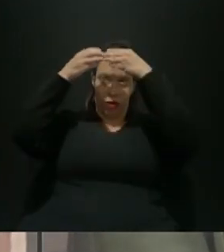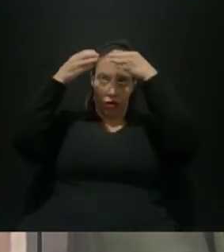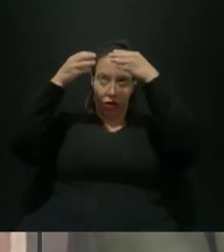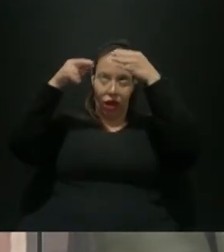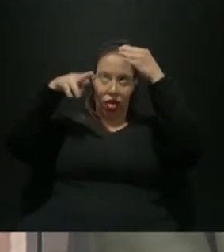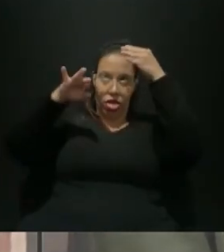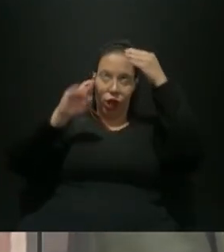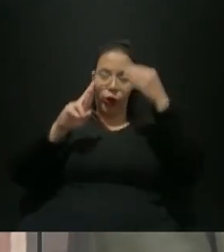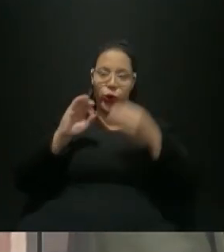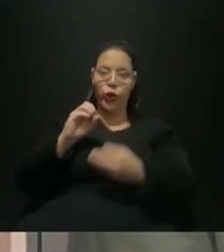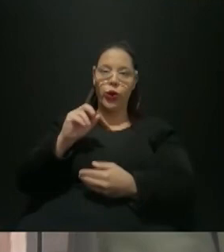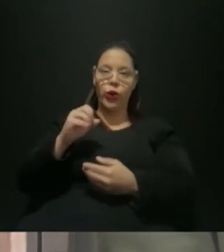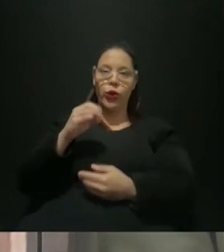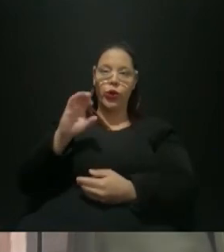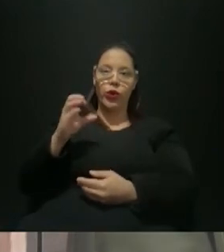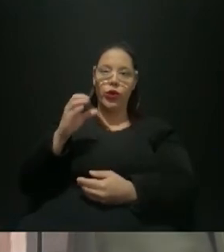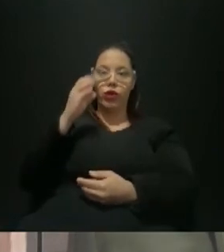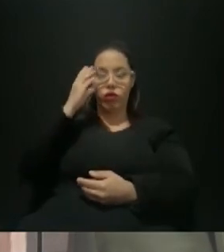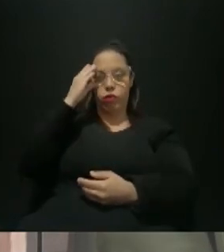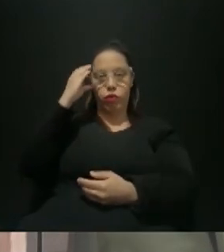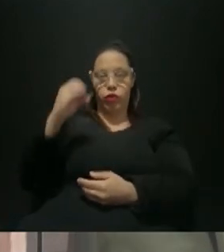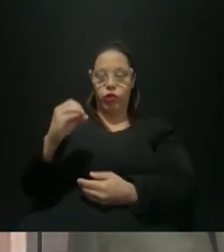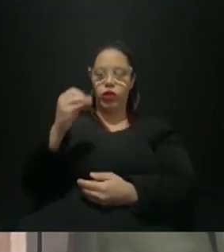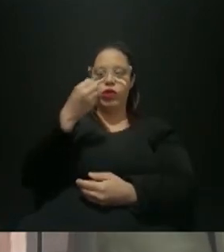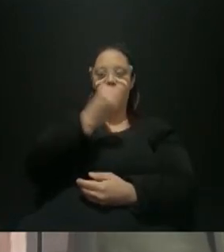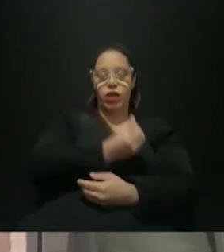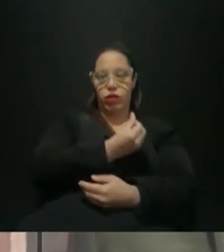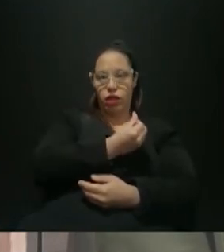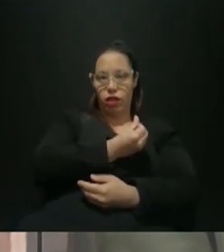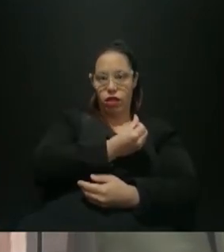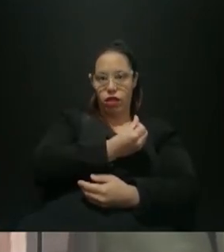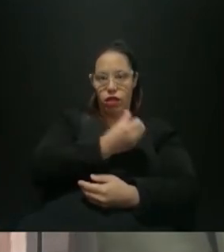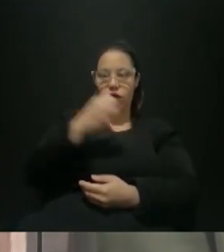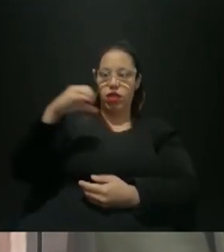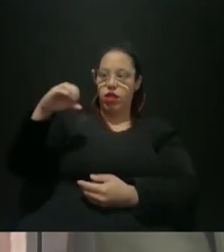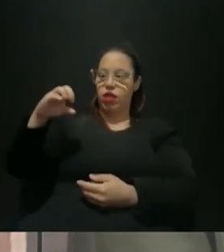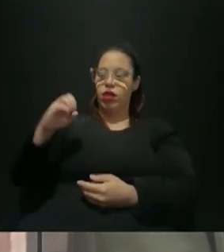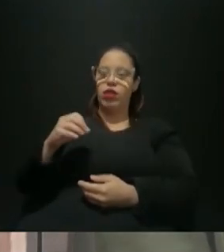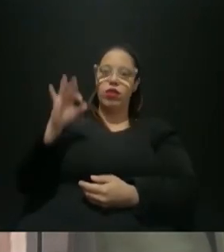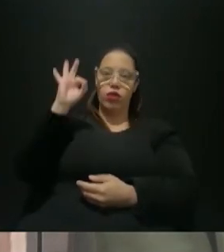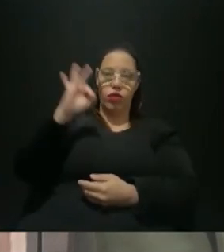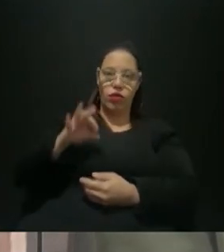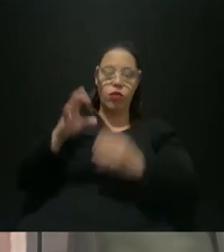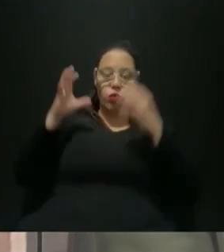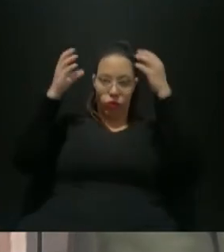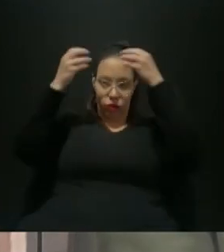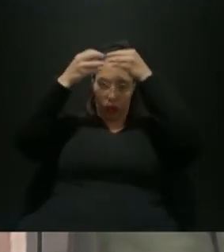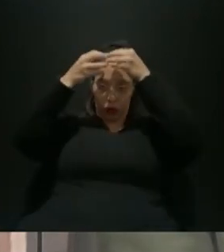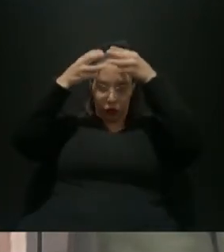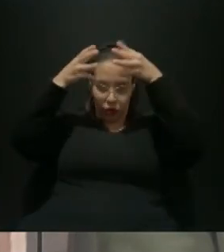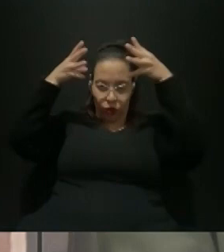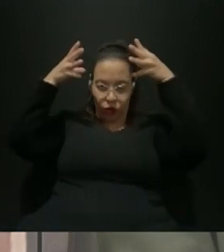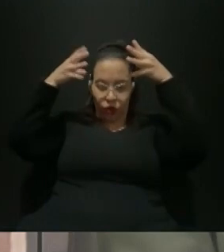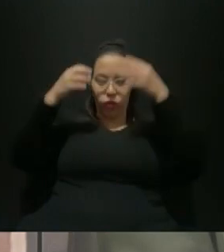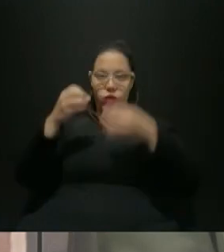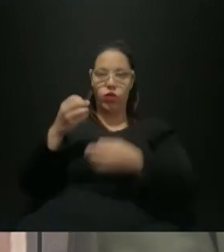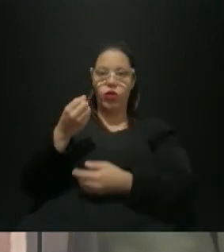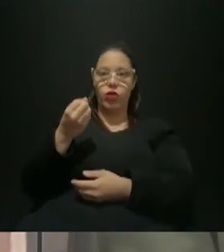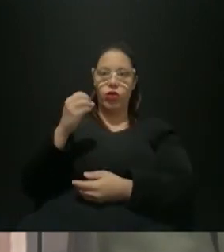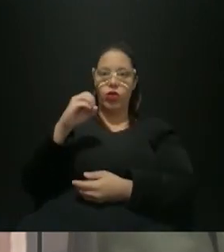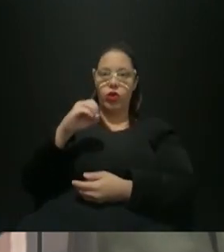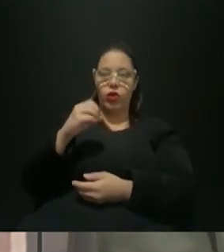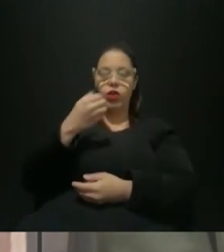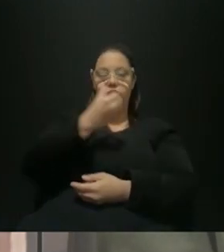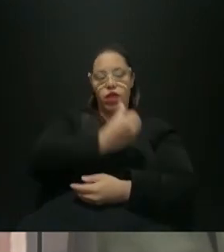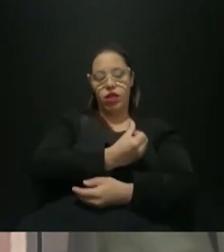explica que do 0 a 6 a gente tem 90% do cérebro formado. Do 0 a 6, que são 1 milhão